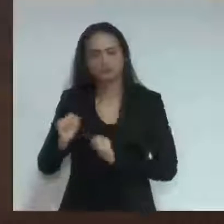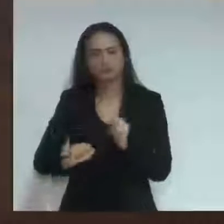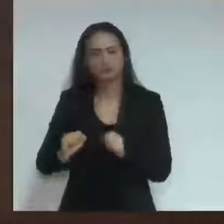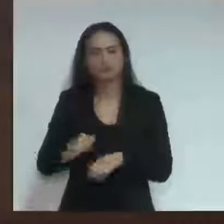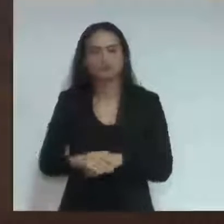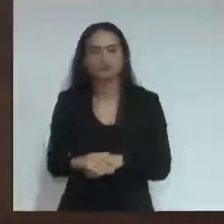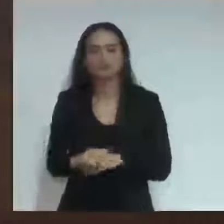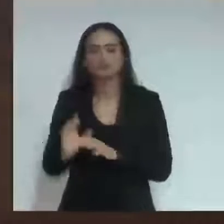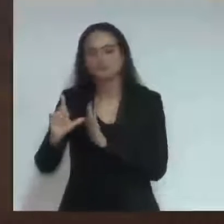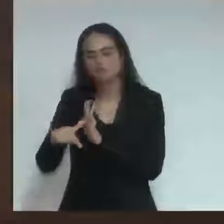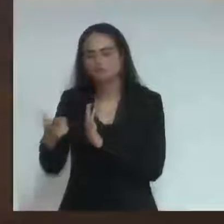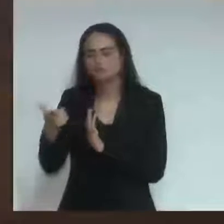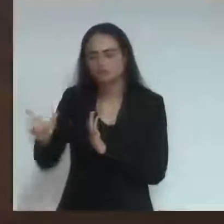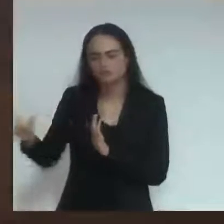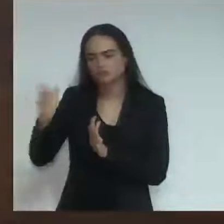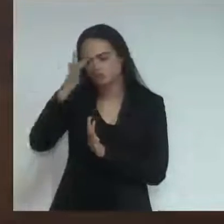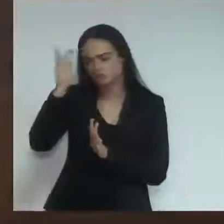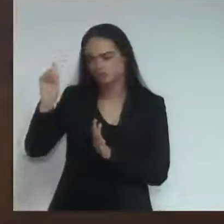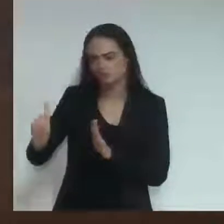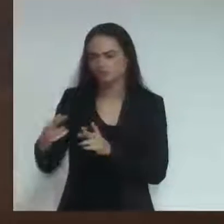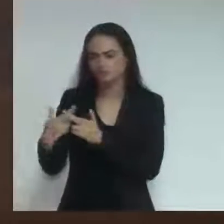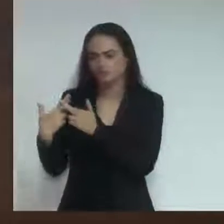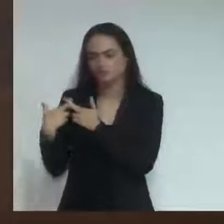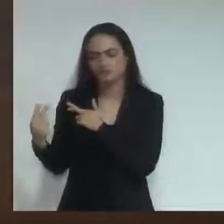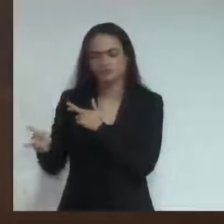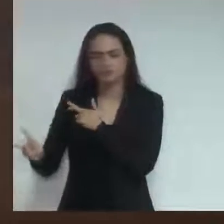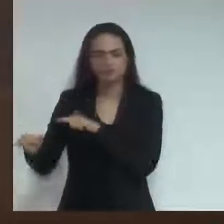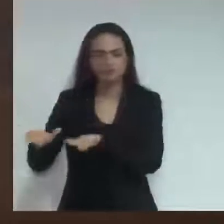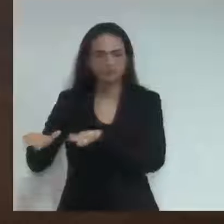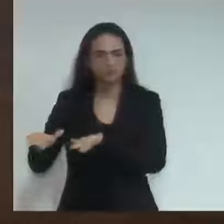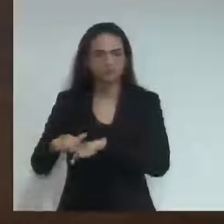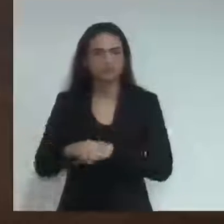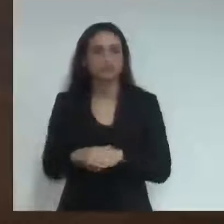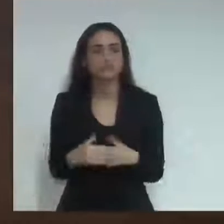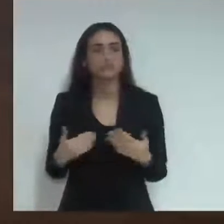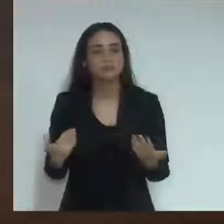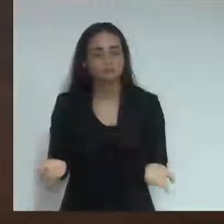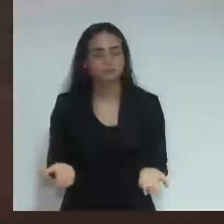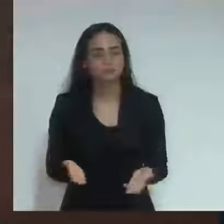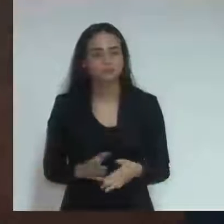gestão do outro prefeito, na gestão do prefeito Milton Serafim. Detalhe,